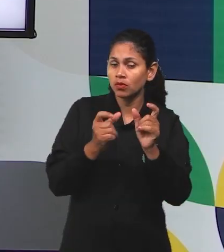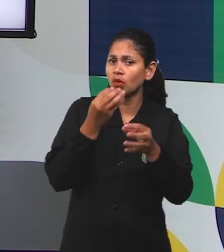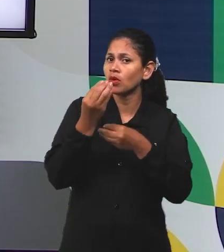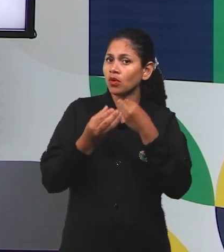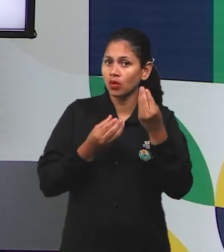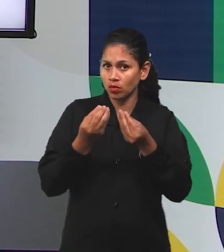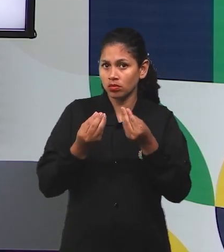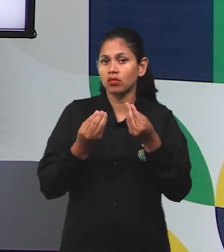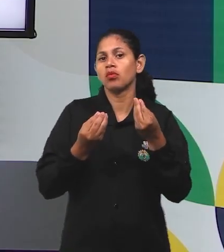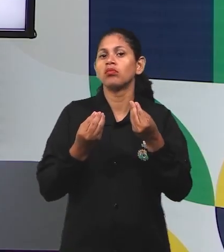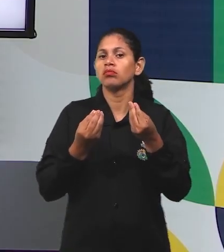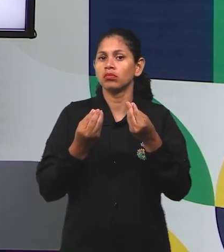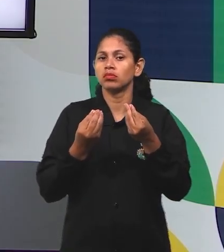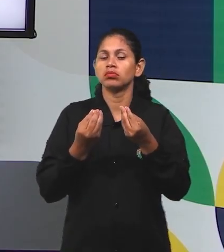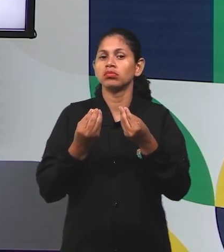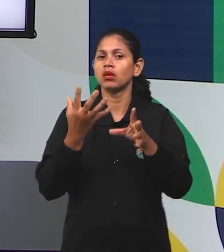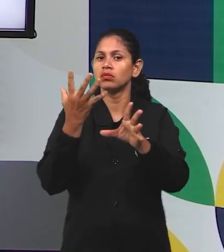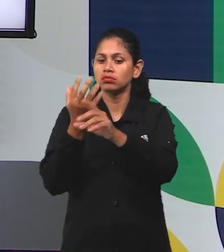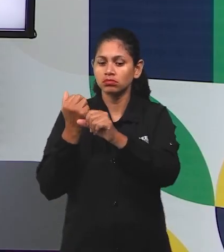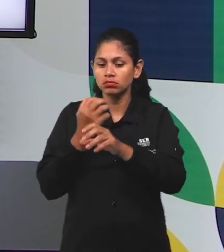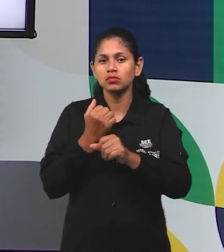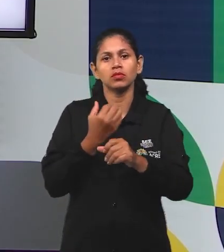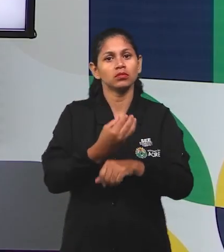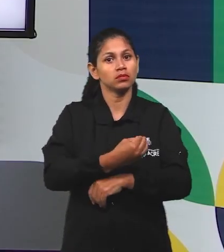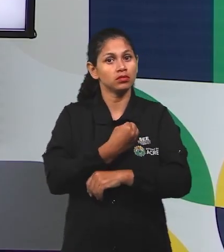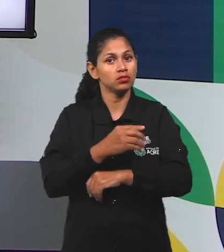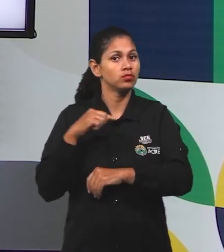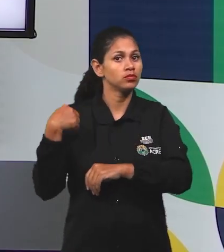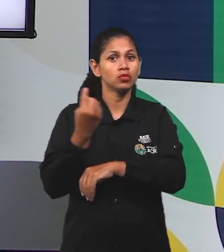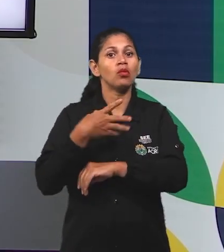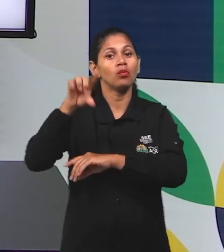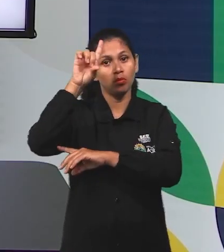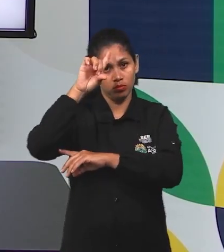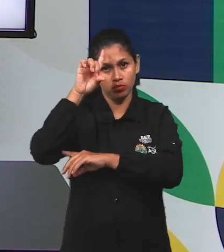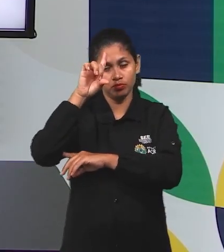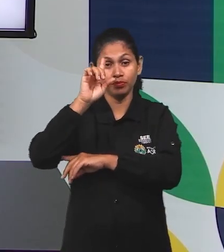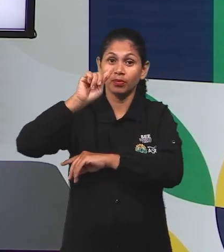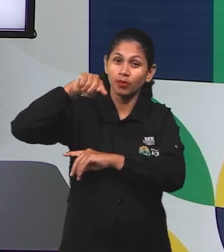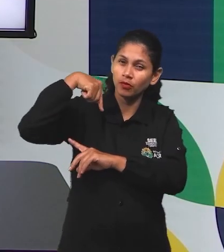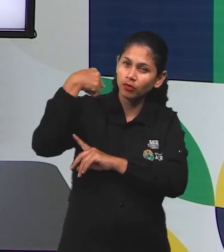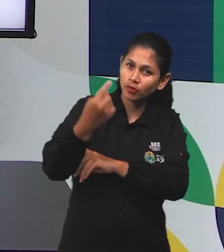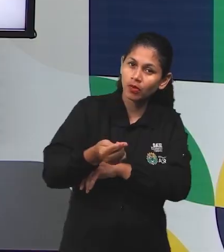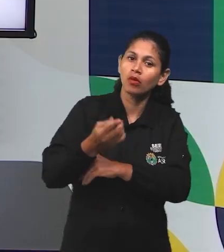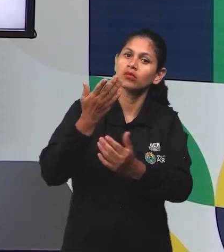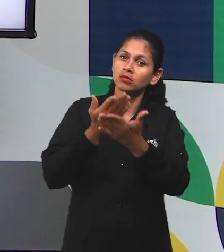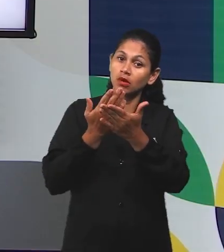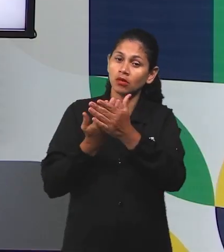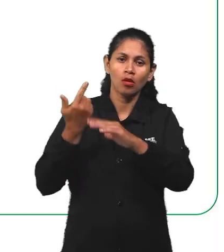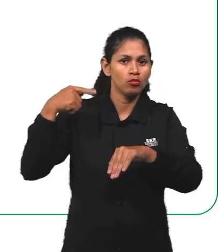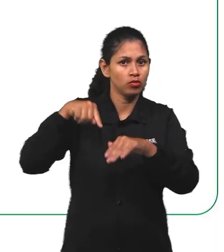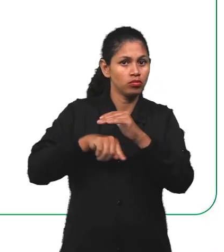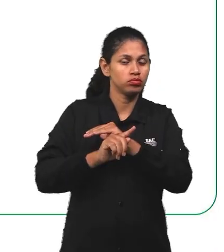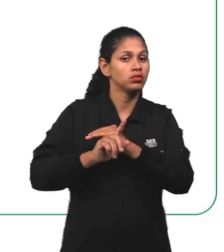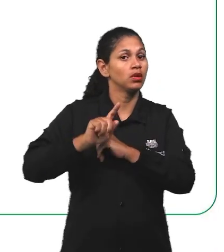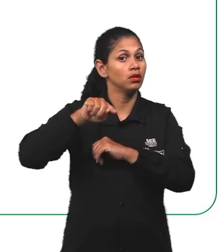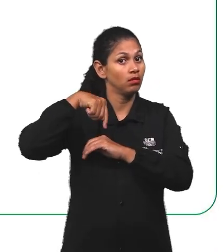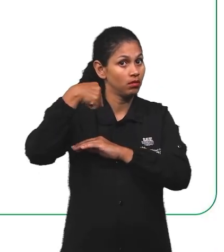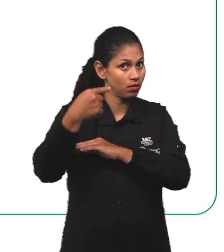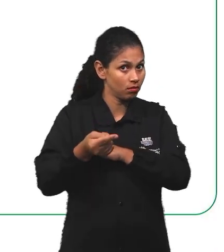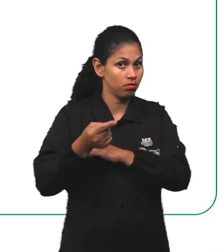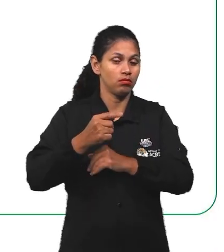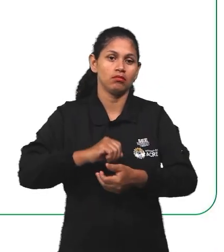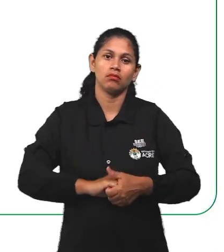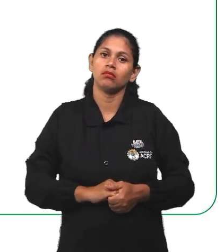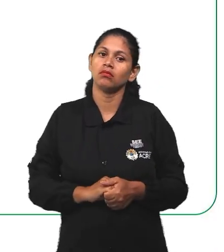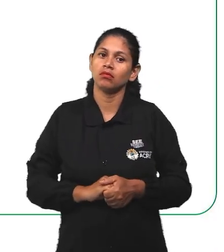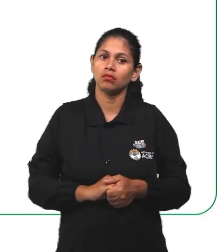fazem parte do nosso dia a dia. Nas próximas aulas nós vamos aprofundar mais esse assunto. Vamos lá, continuando. Então,